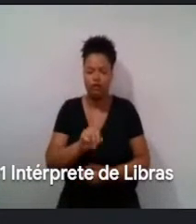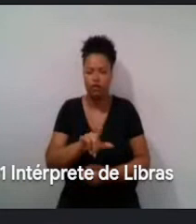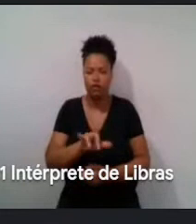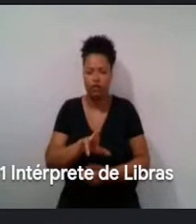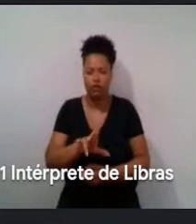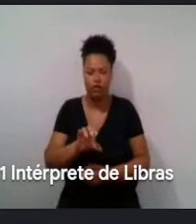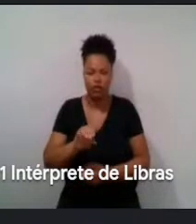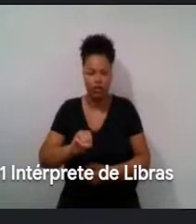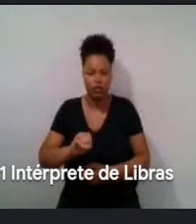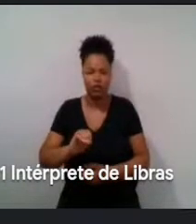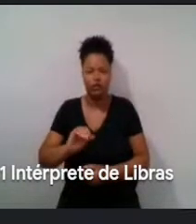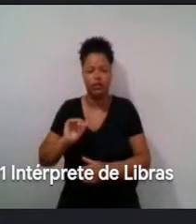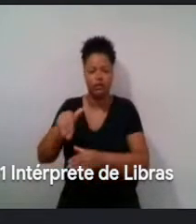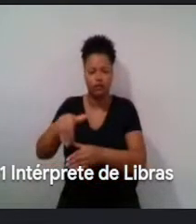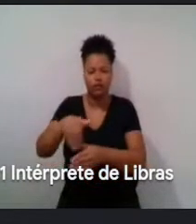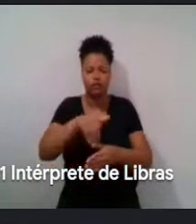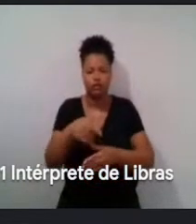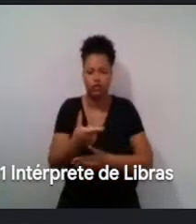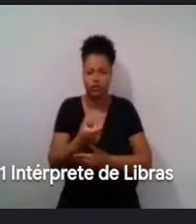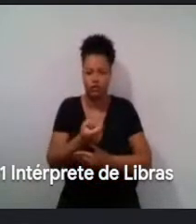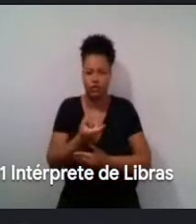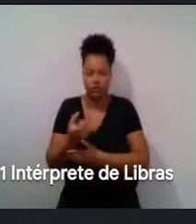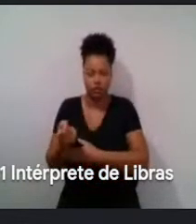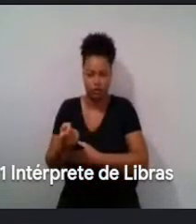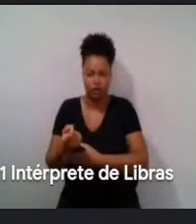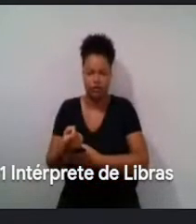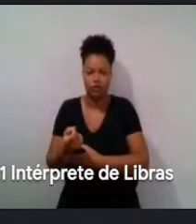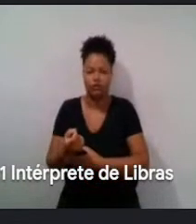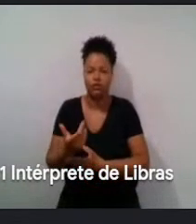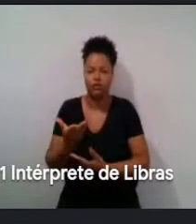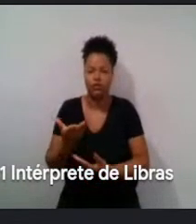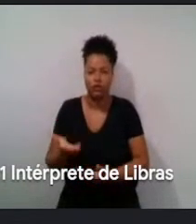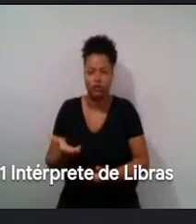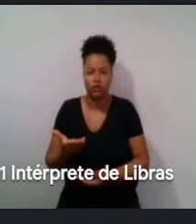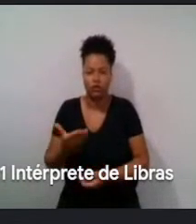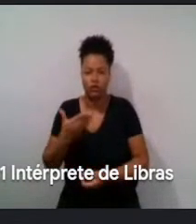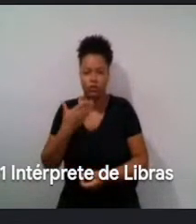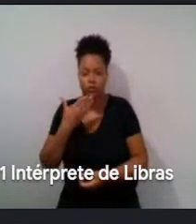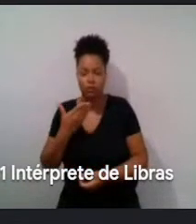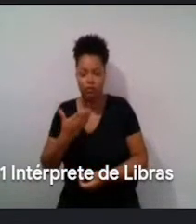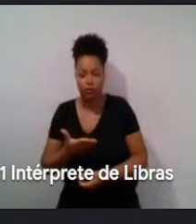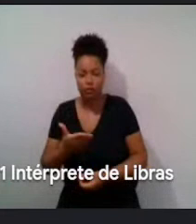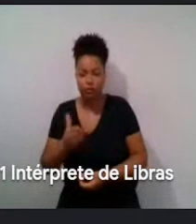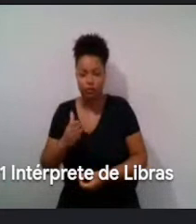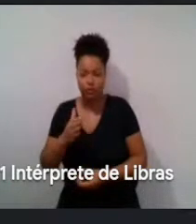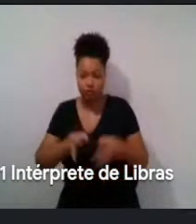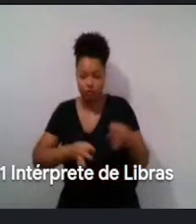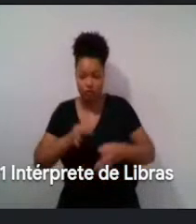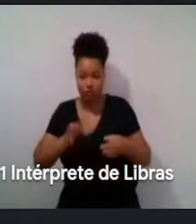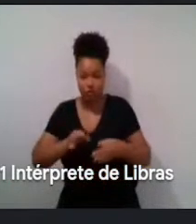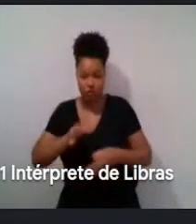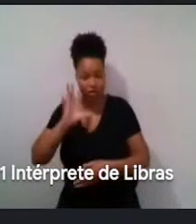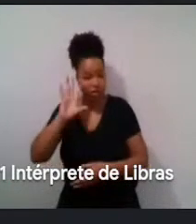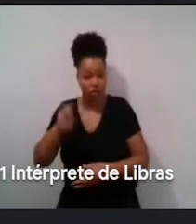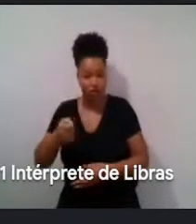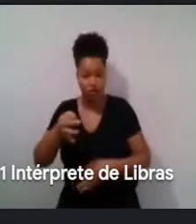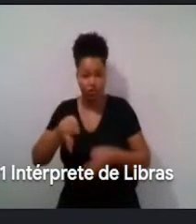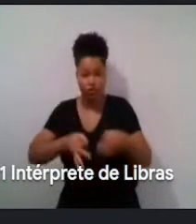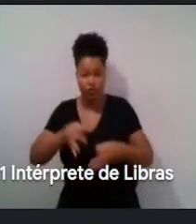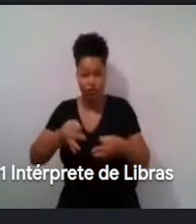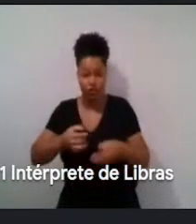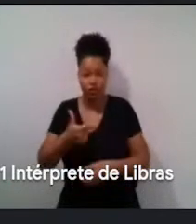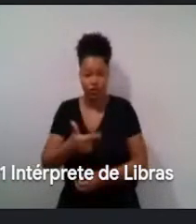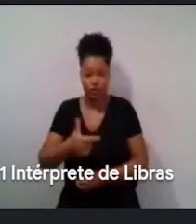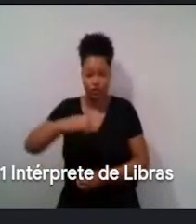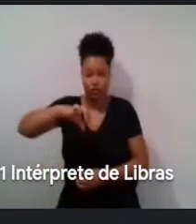de 2020, em face de sentença prolatada pelo juízo da 20ª